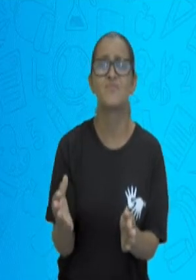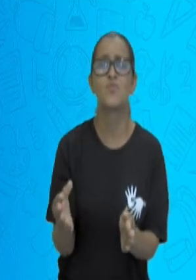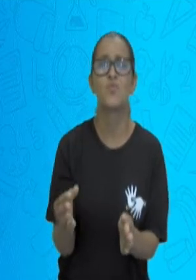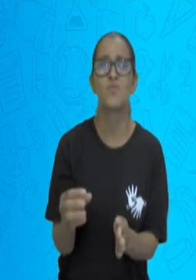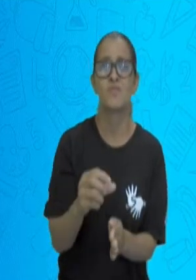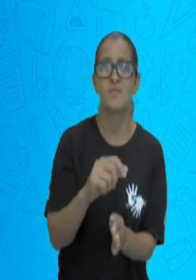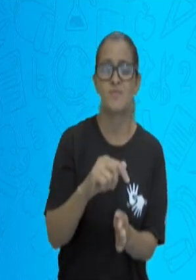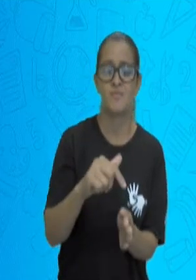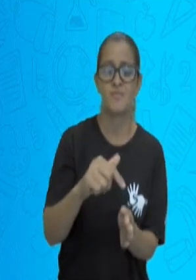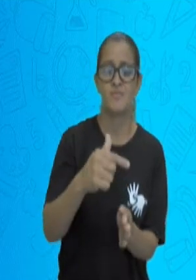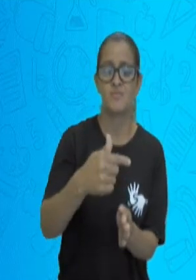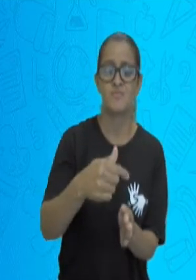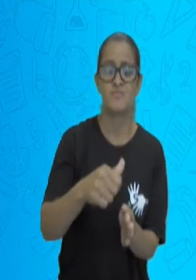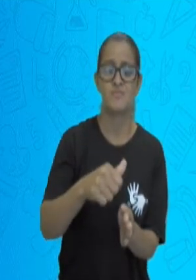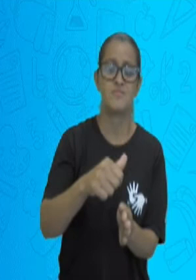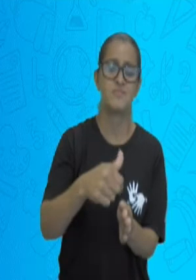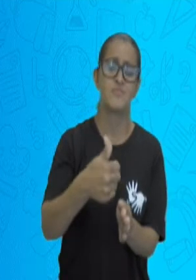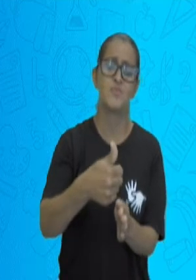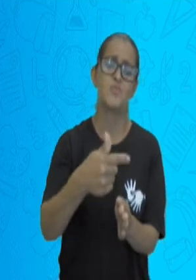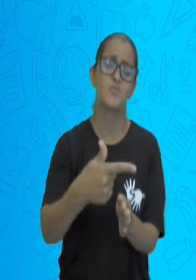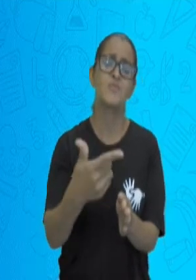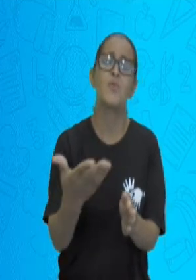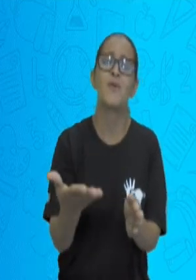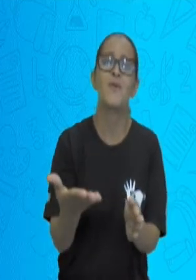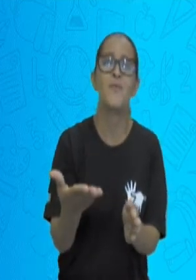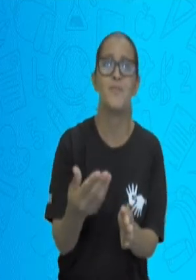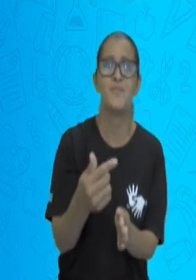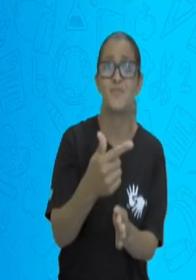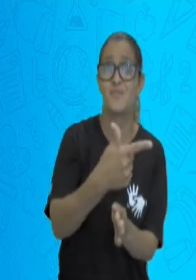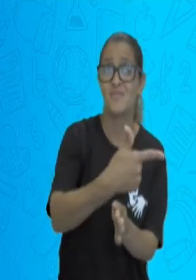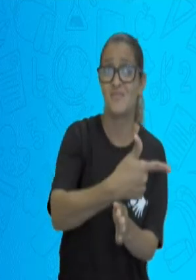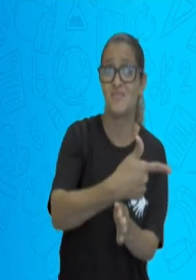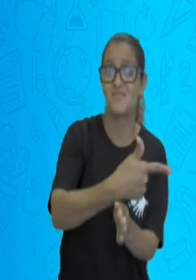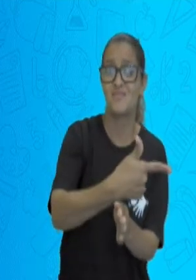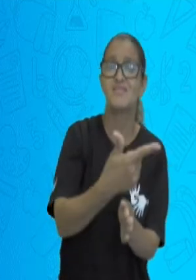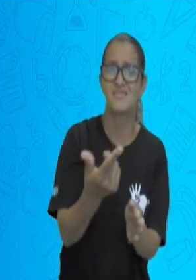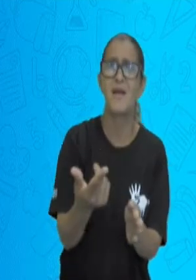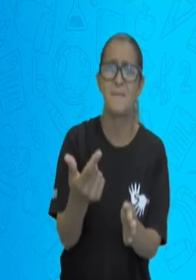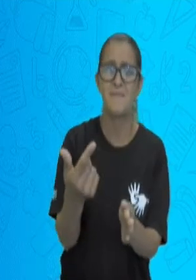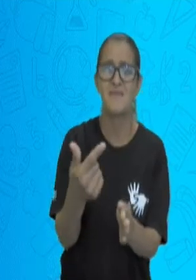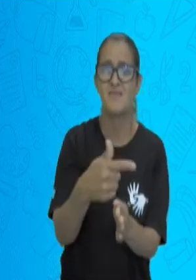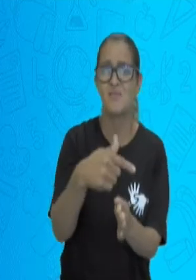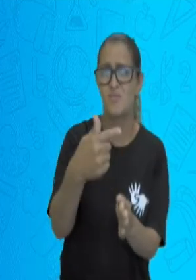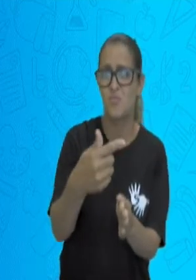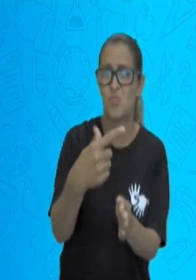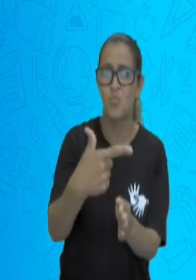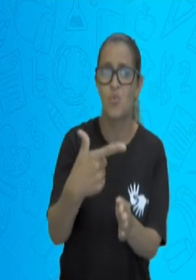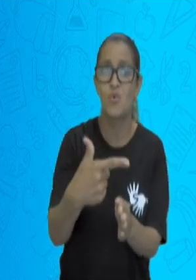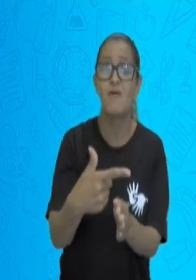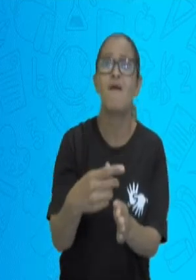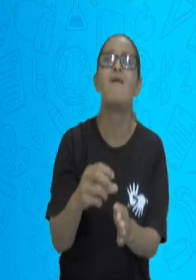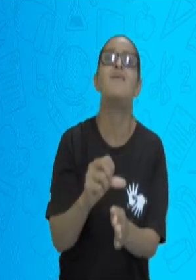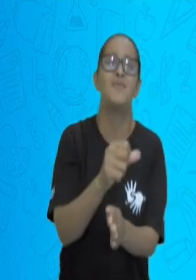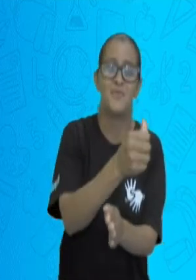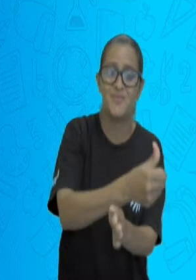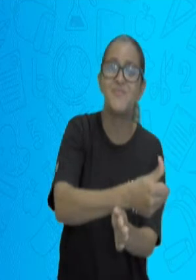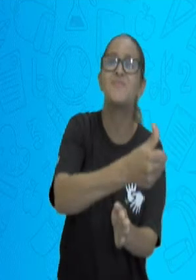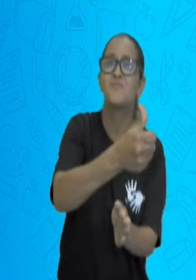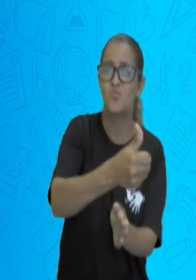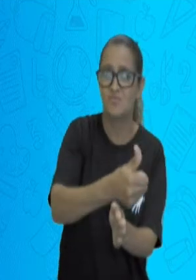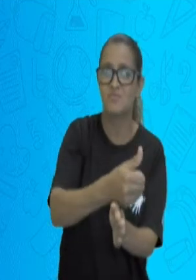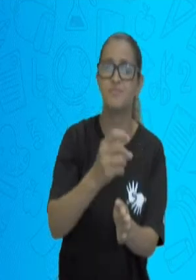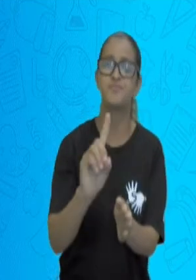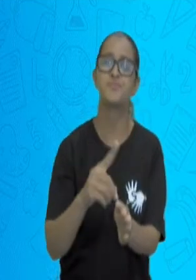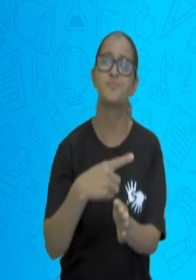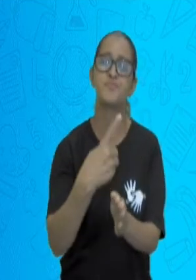E o número 12? Quem vem antes dele? Isso aí, o 11 vem antes do 12.